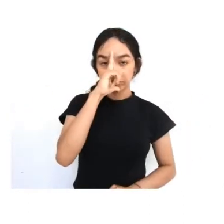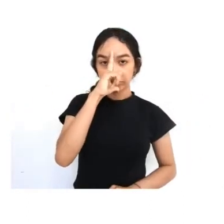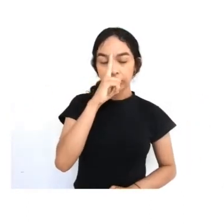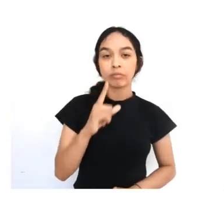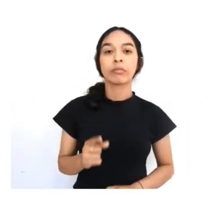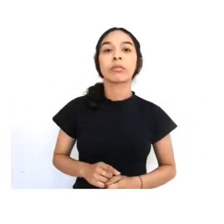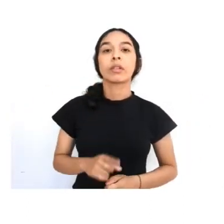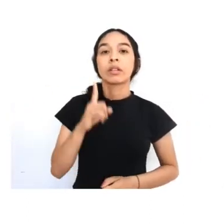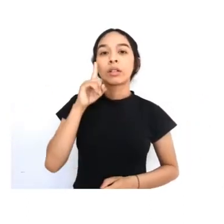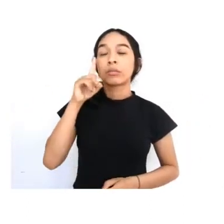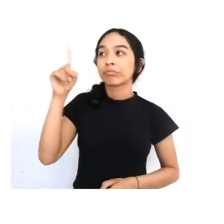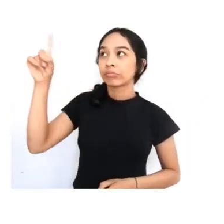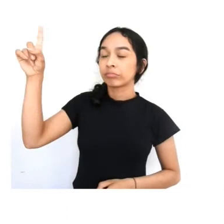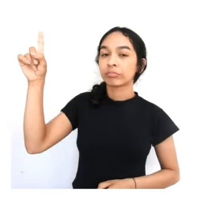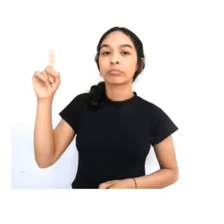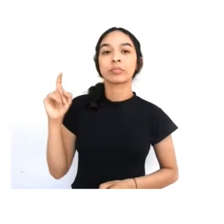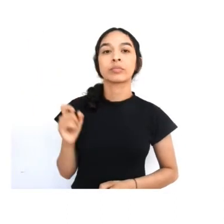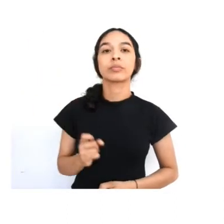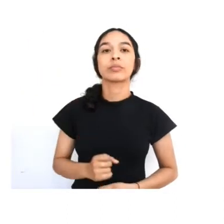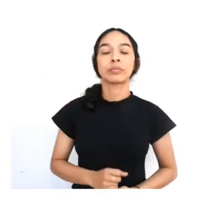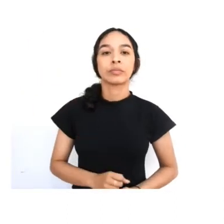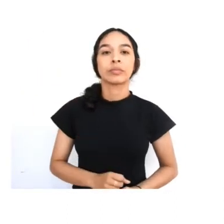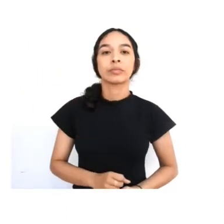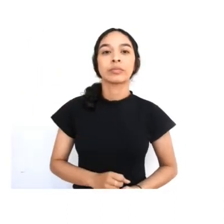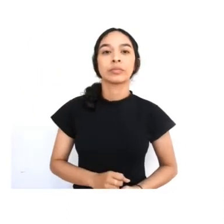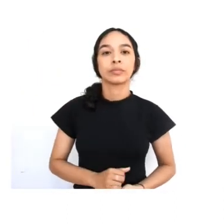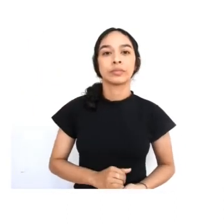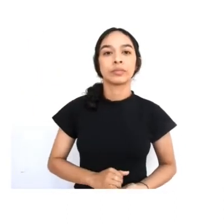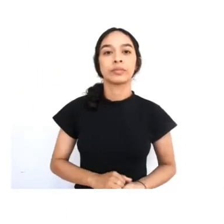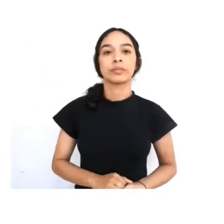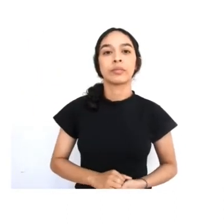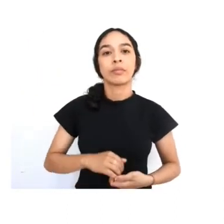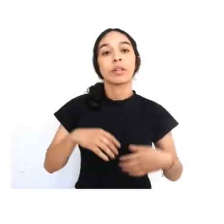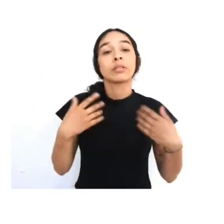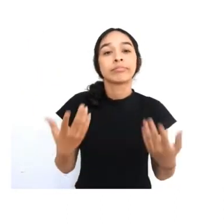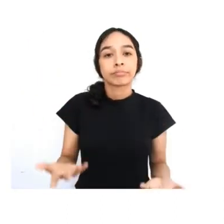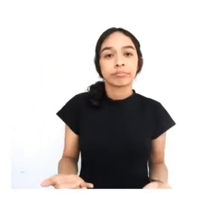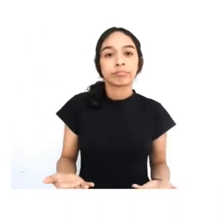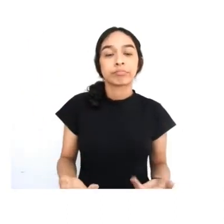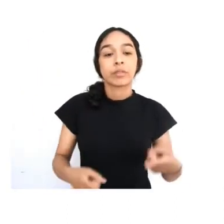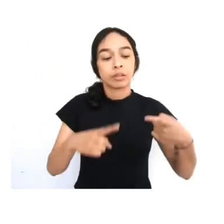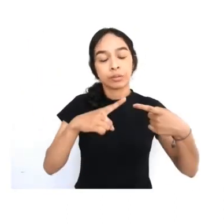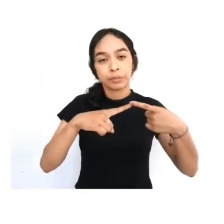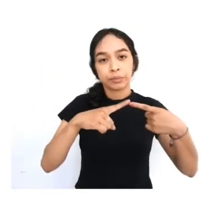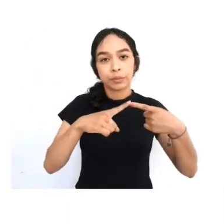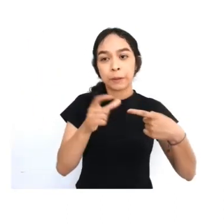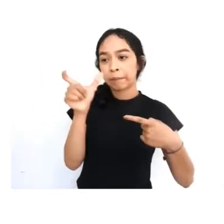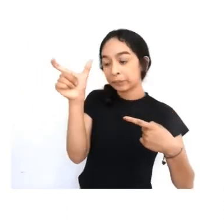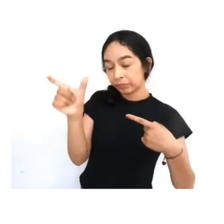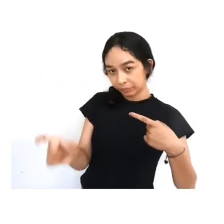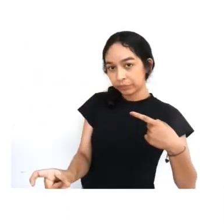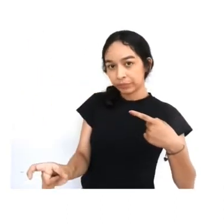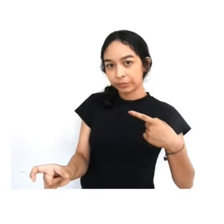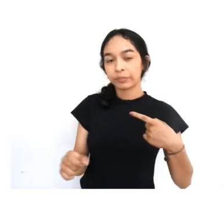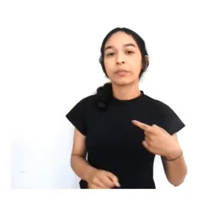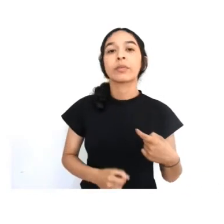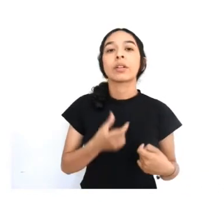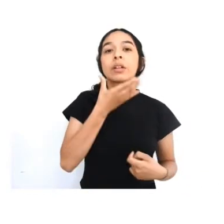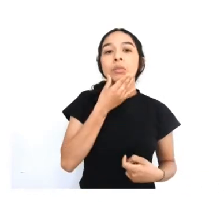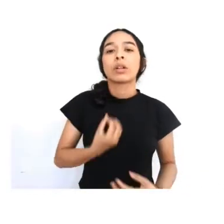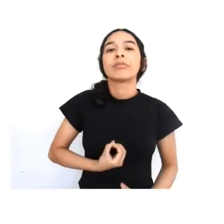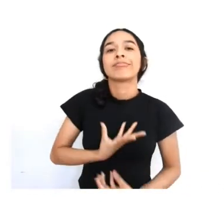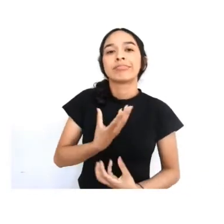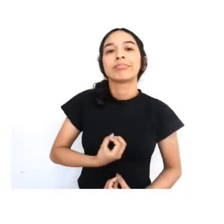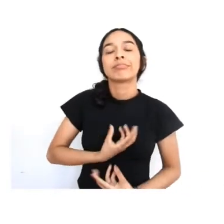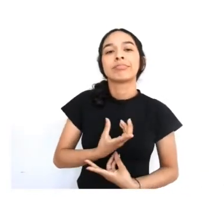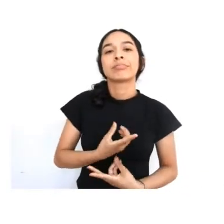assim: poeta nympham amat. Ou seja, primeiro eu tenho aqui o sujeito,